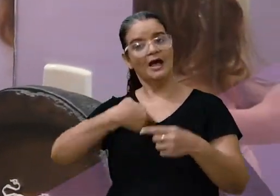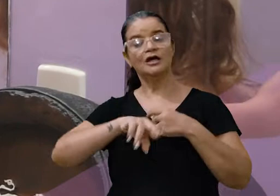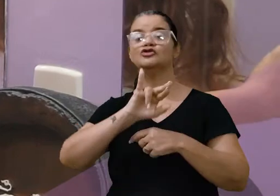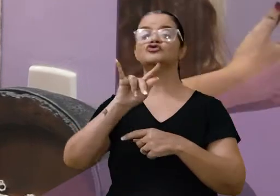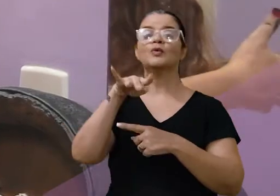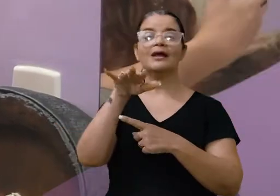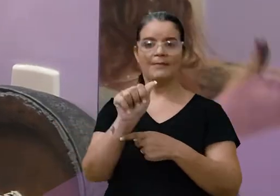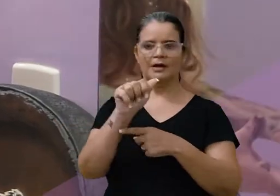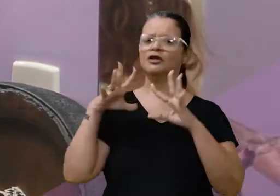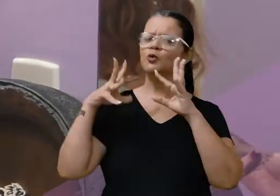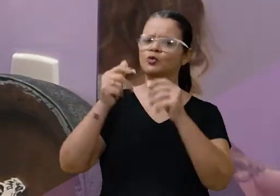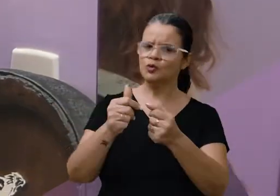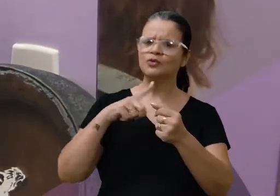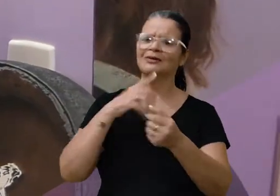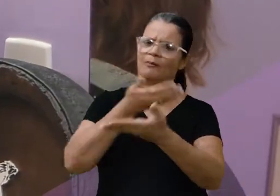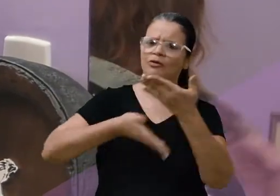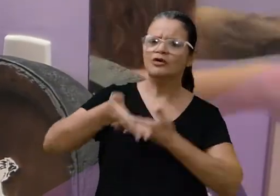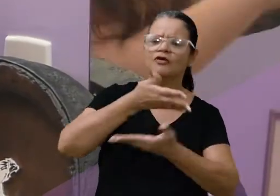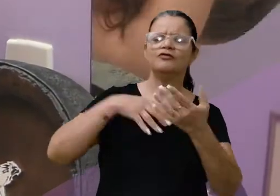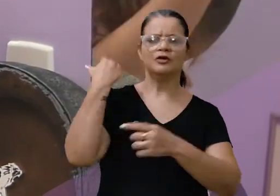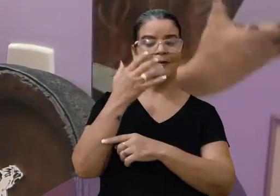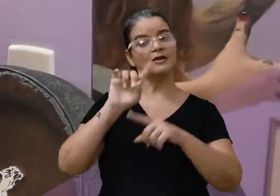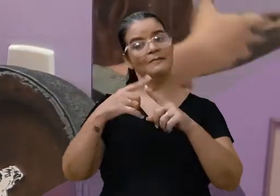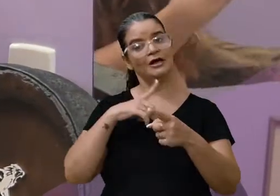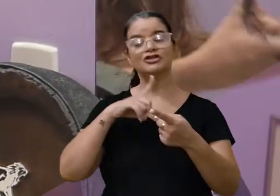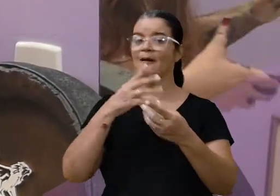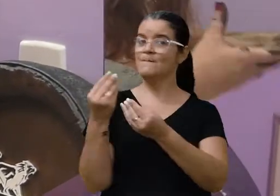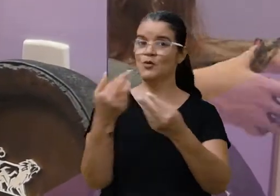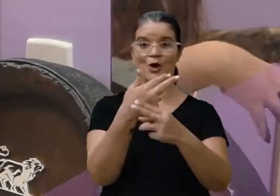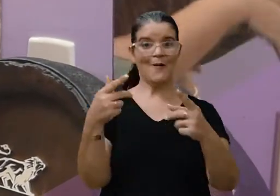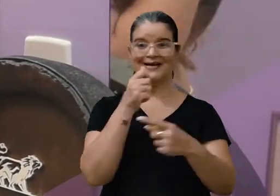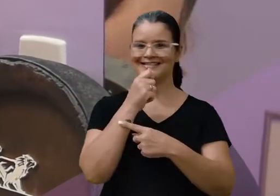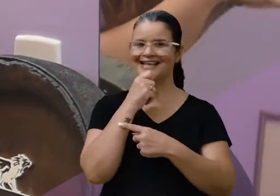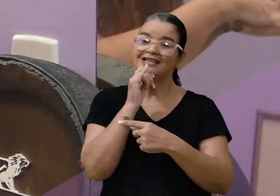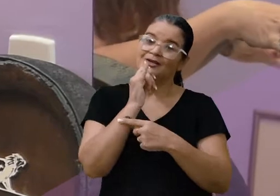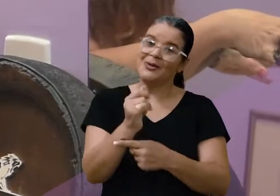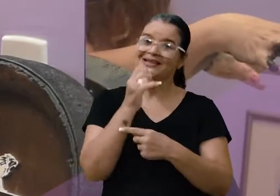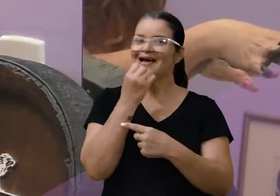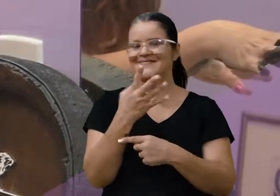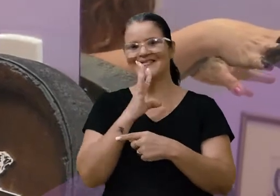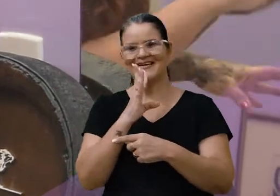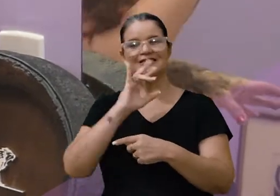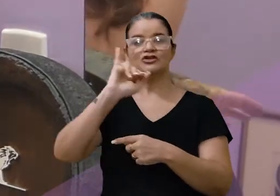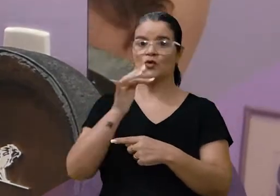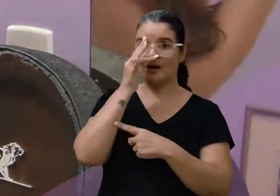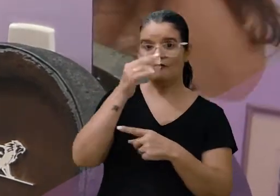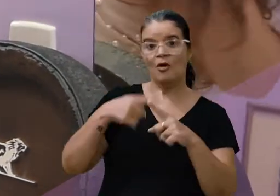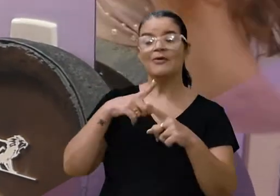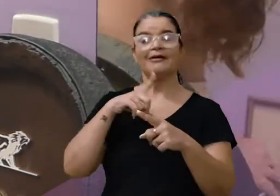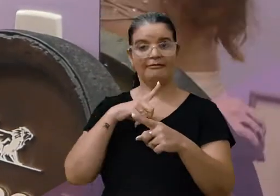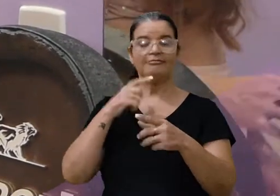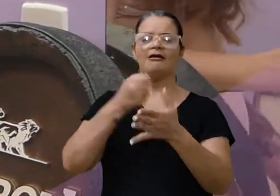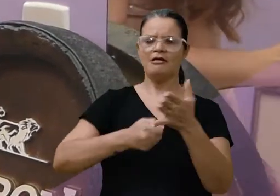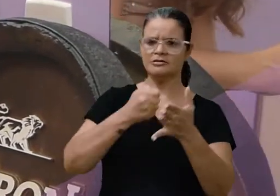minha religião, que é a Jurema. Então, tudo isso está muito envolvido na minha música, mas tem muita coisa ainda. Então, eu digo que é bom